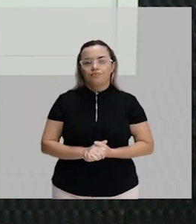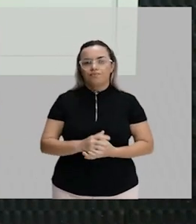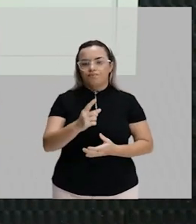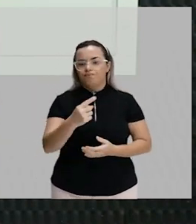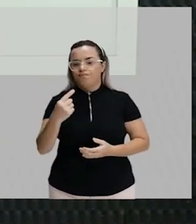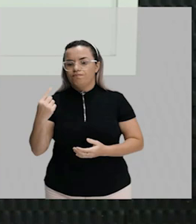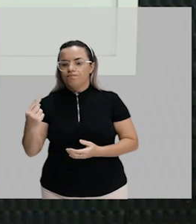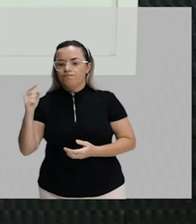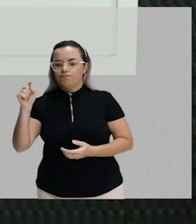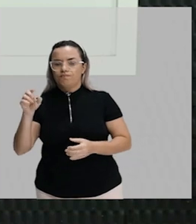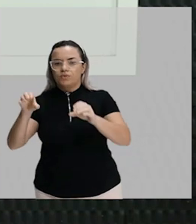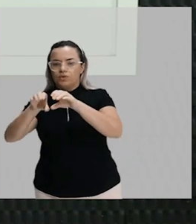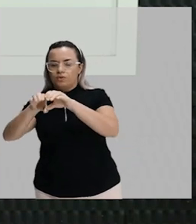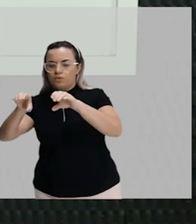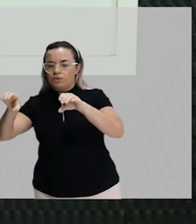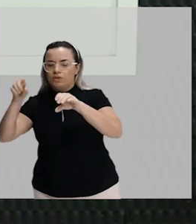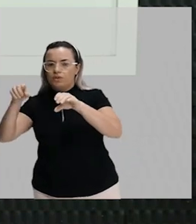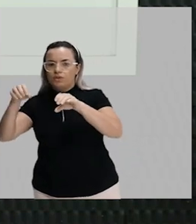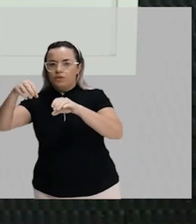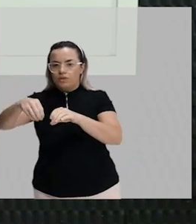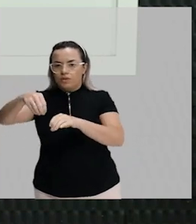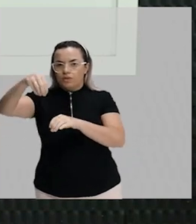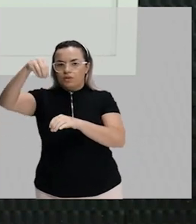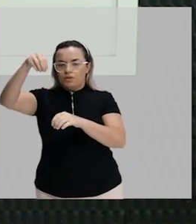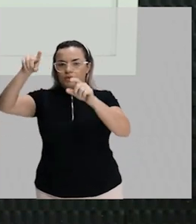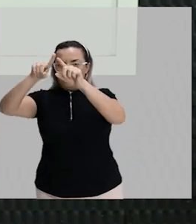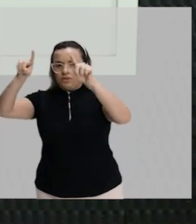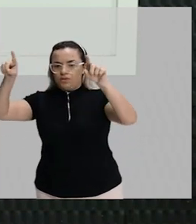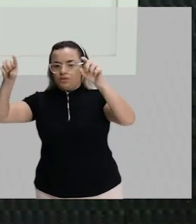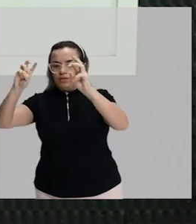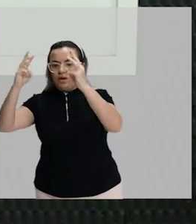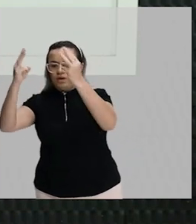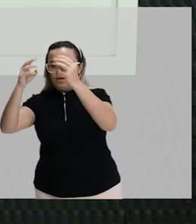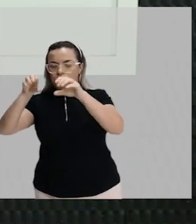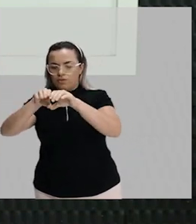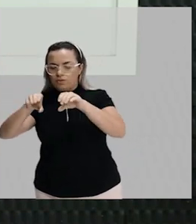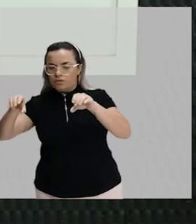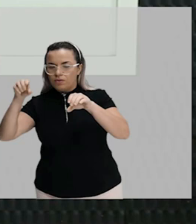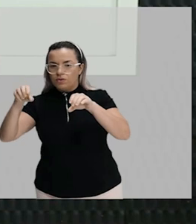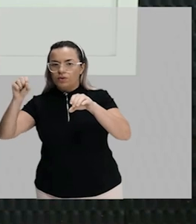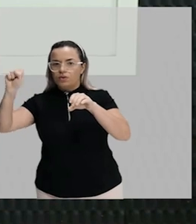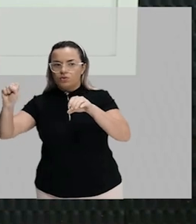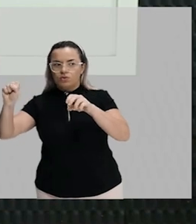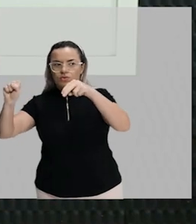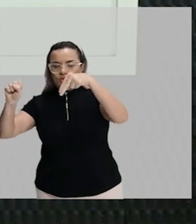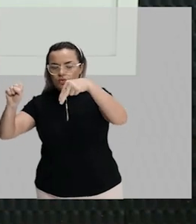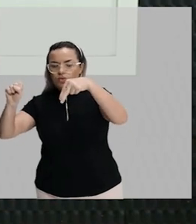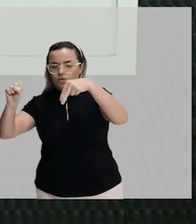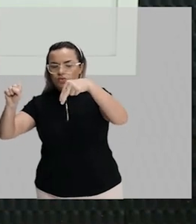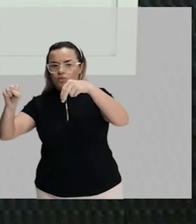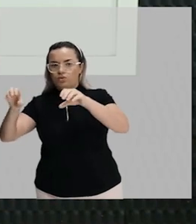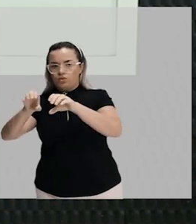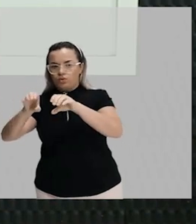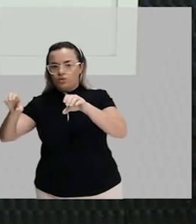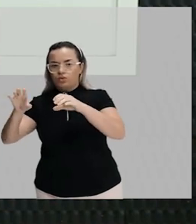um ã de Barra Norte e aqui Su então o seguinte nós